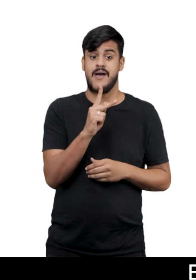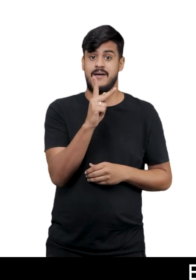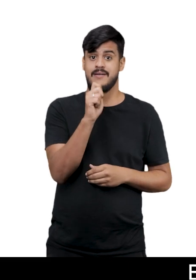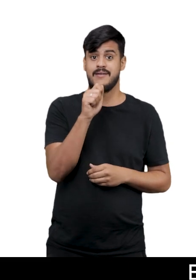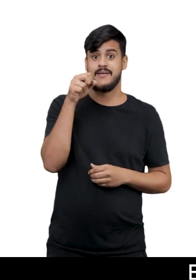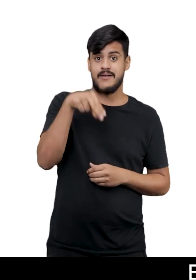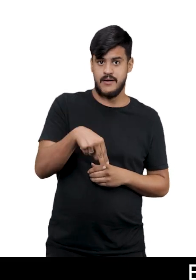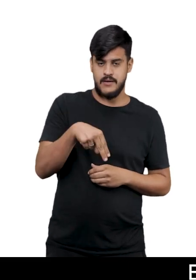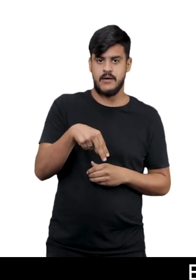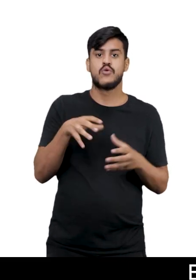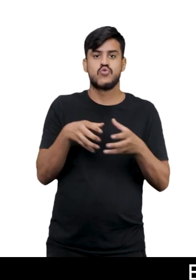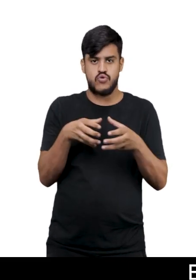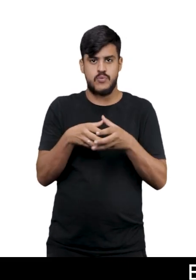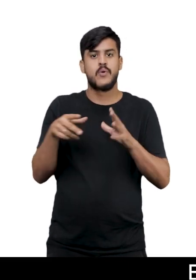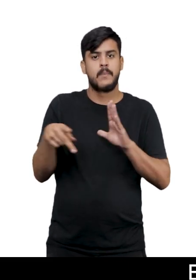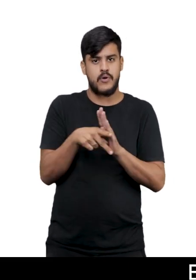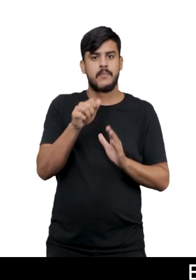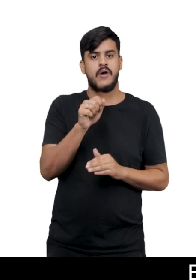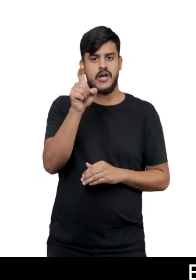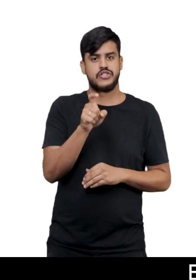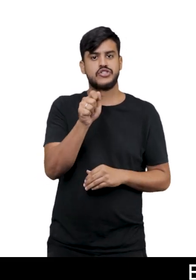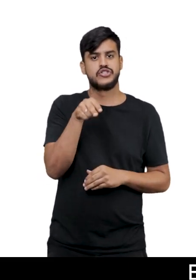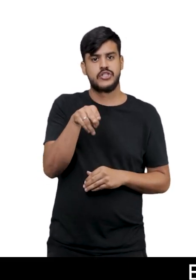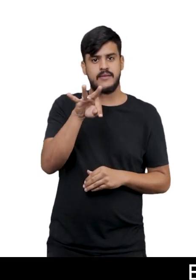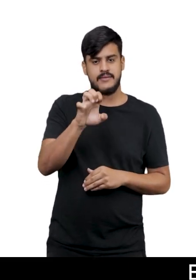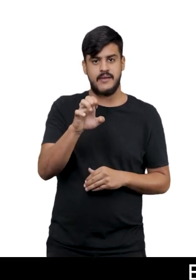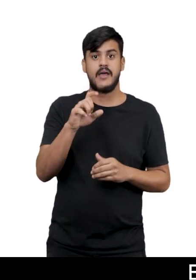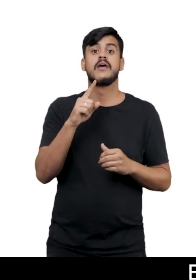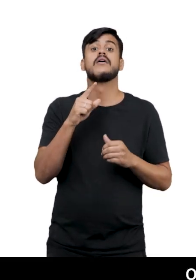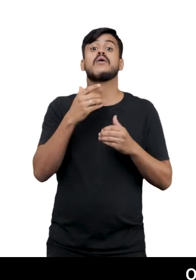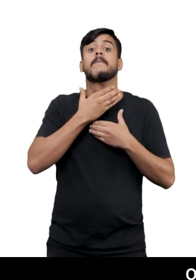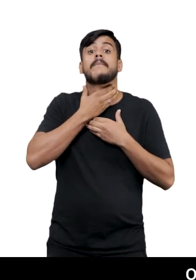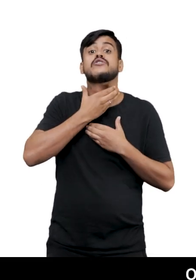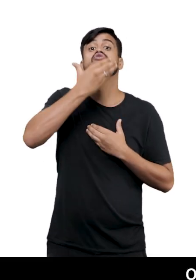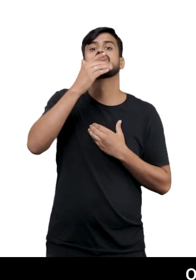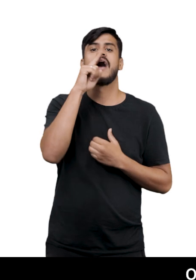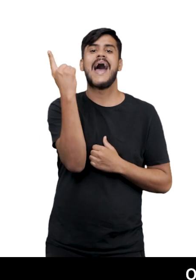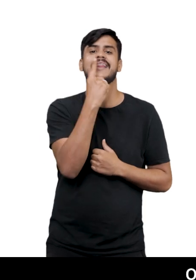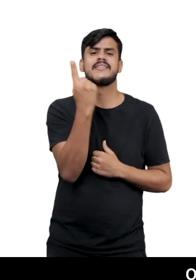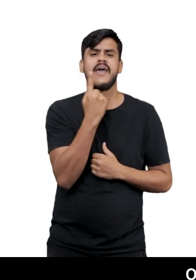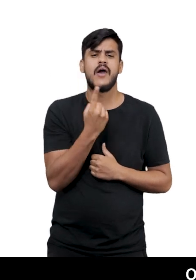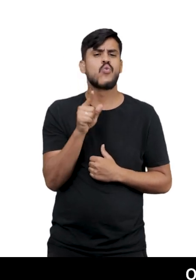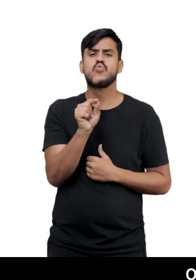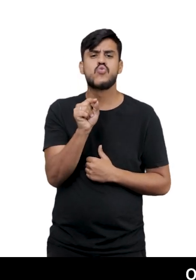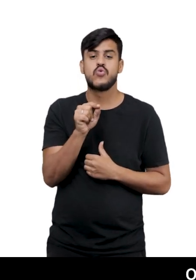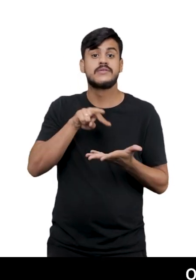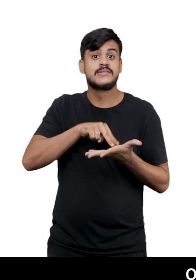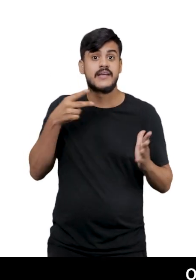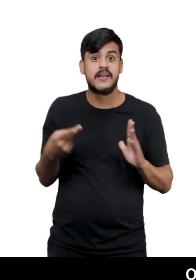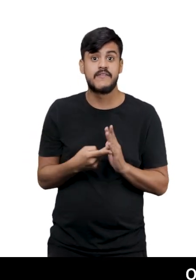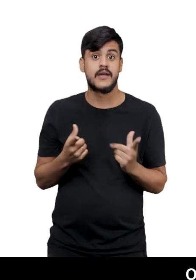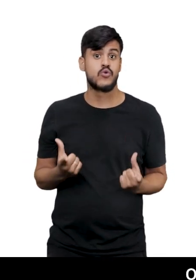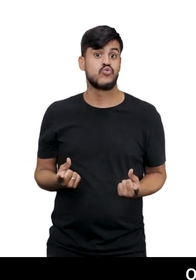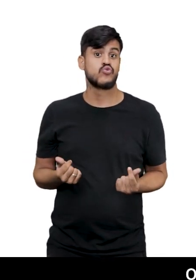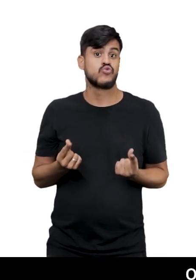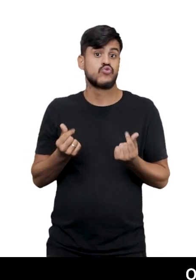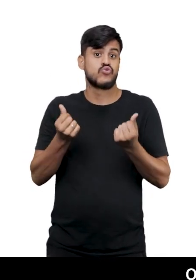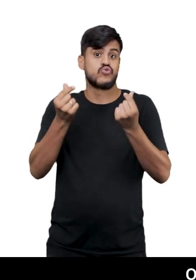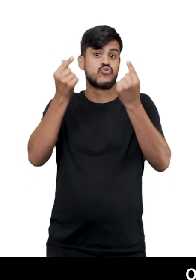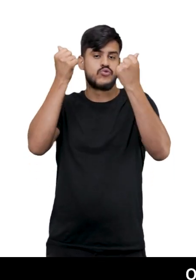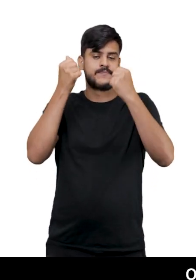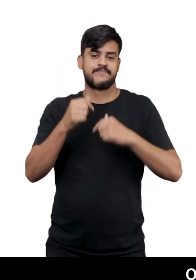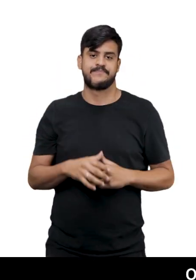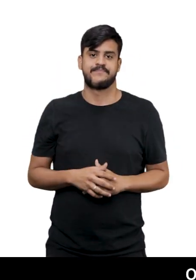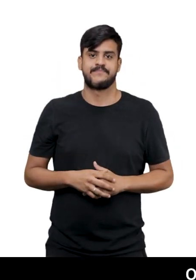Akan, um grupo maior do qual os Ashanti fazem parte, os anéis no pescoço evocam a ideia de